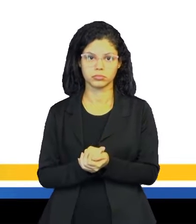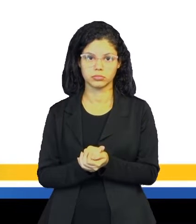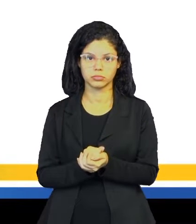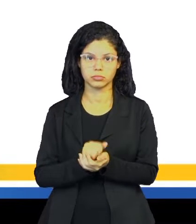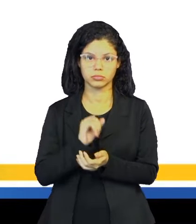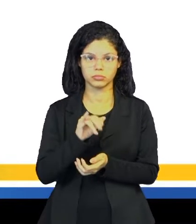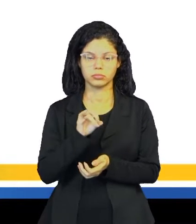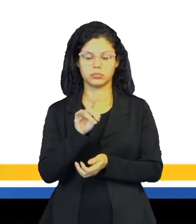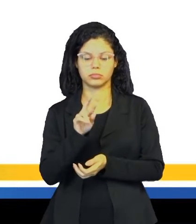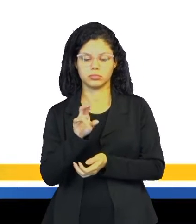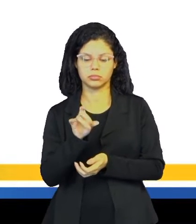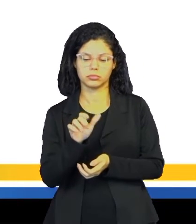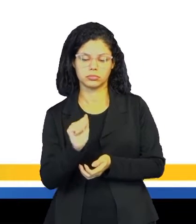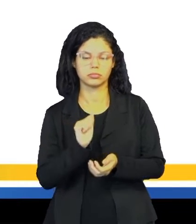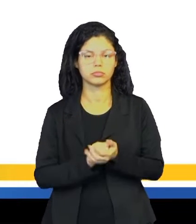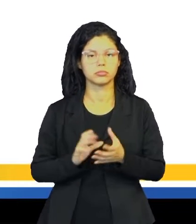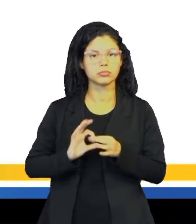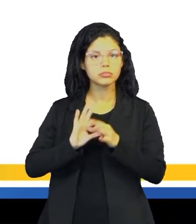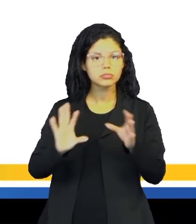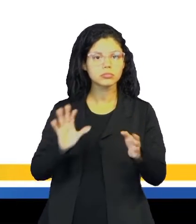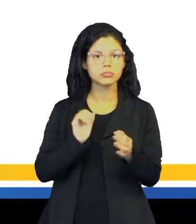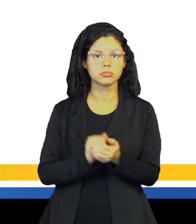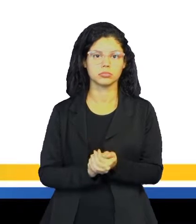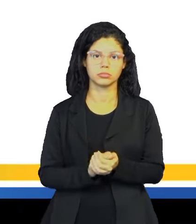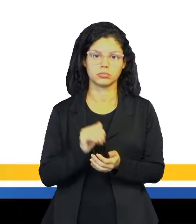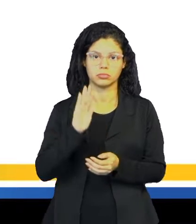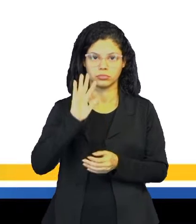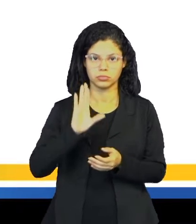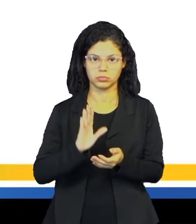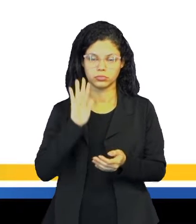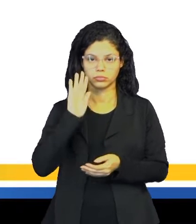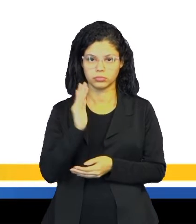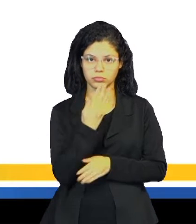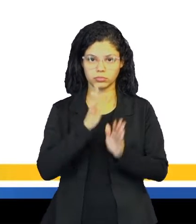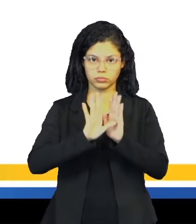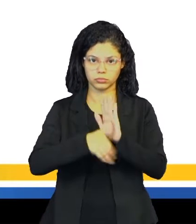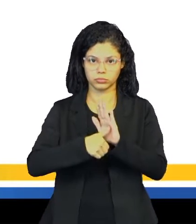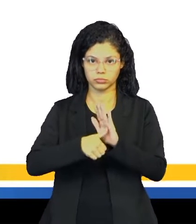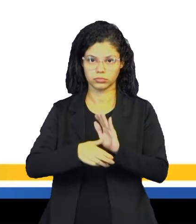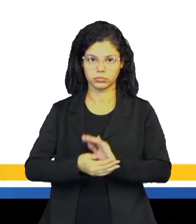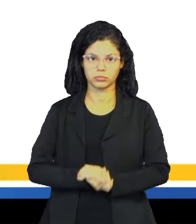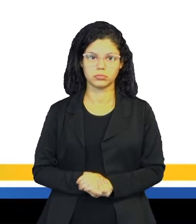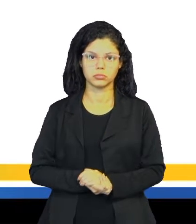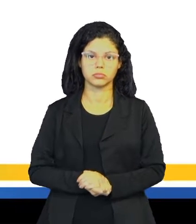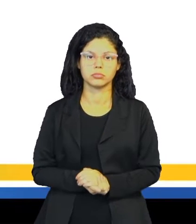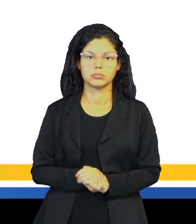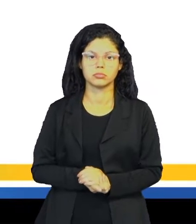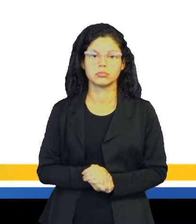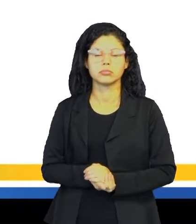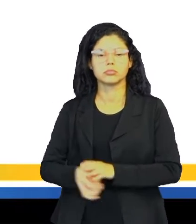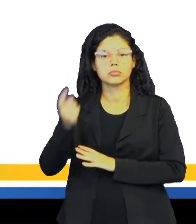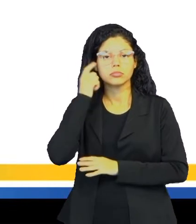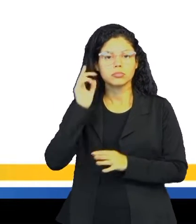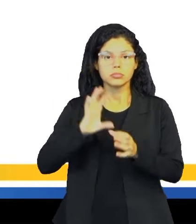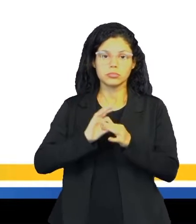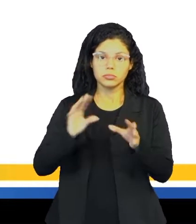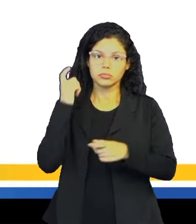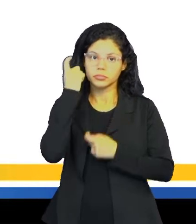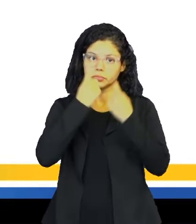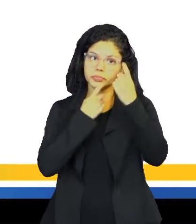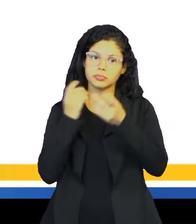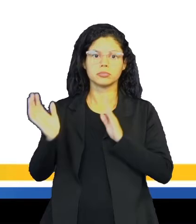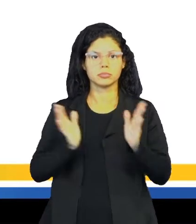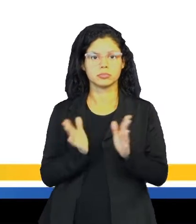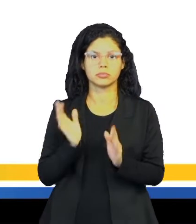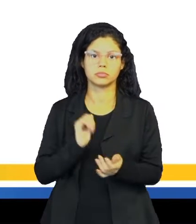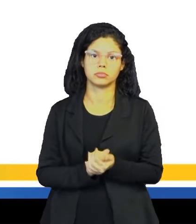e idôneas, livres de fraude, livres de manipulações. A liberdade de pensamento, de expressão,